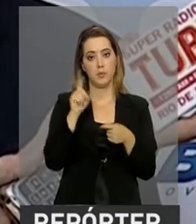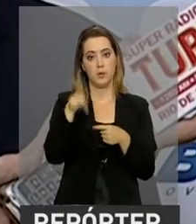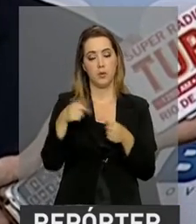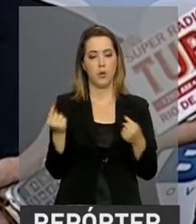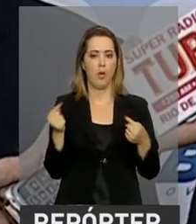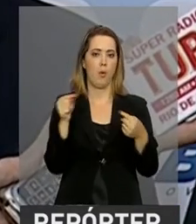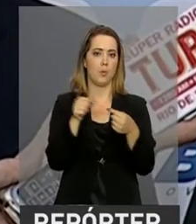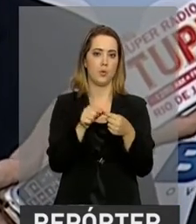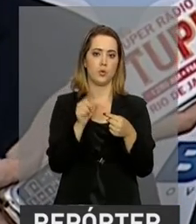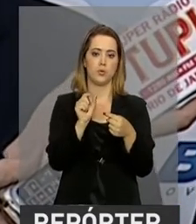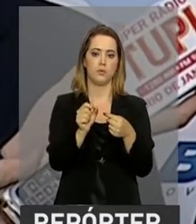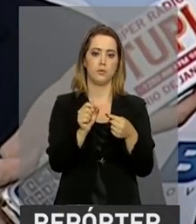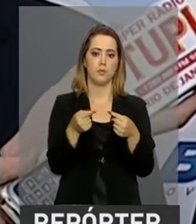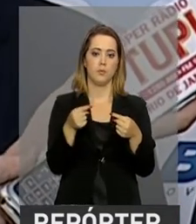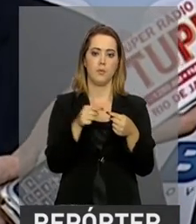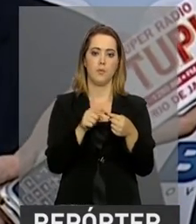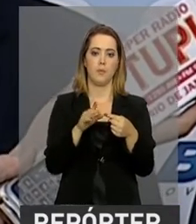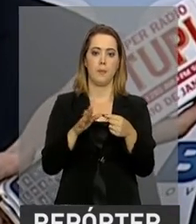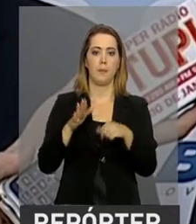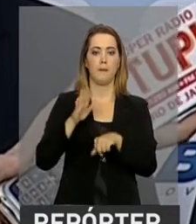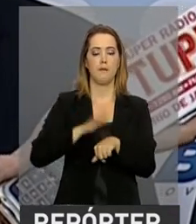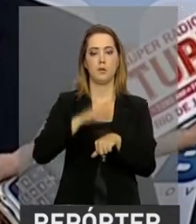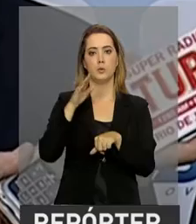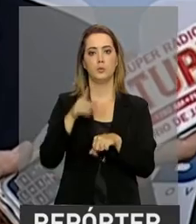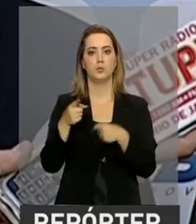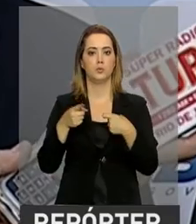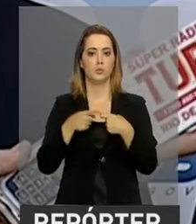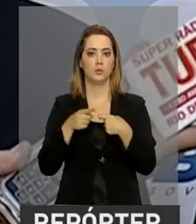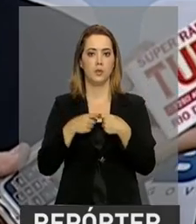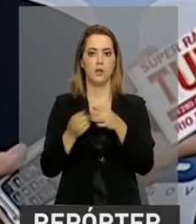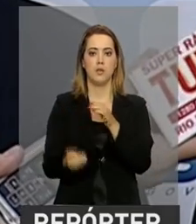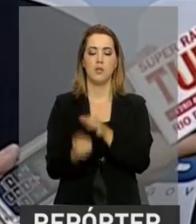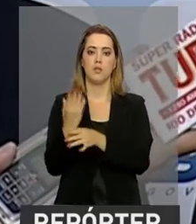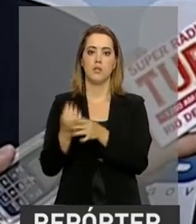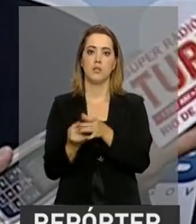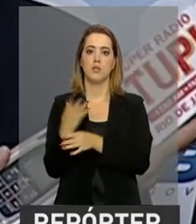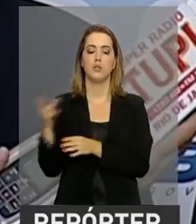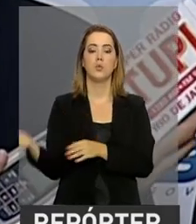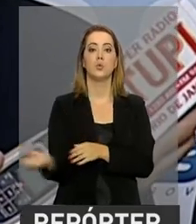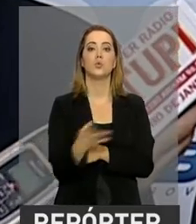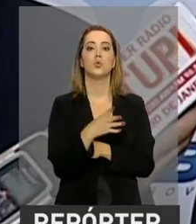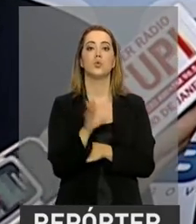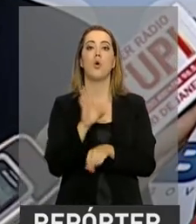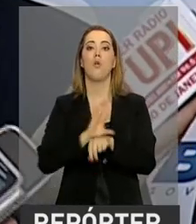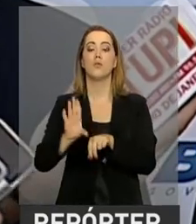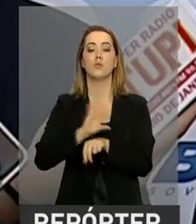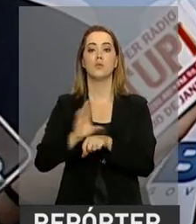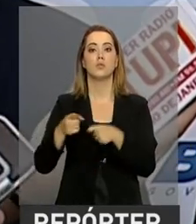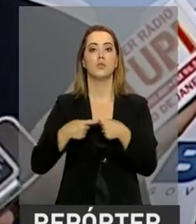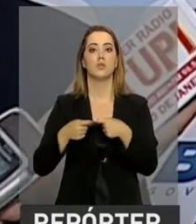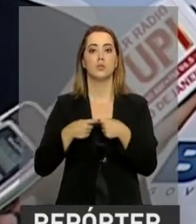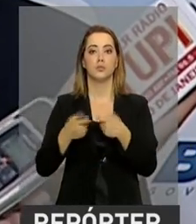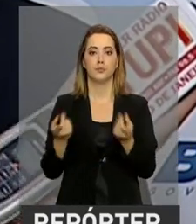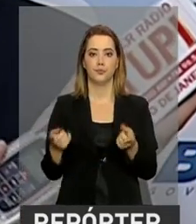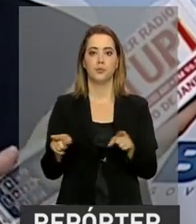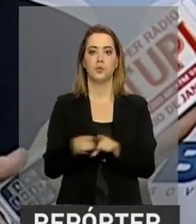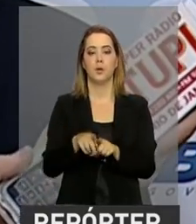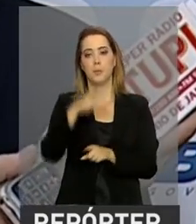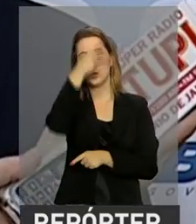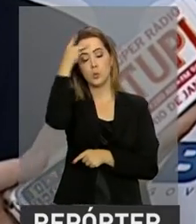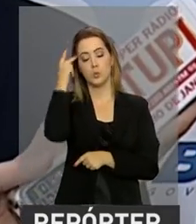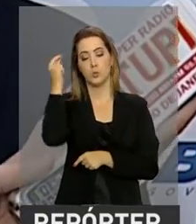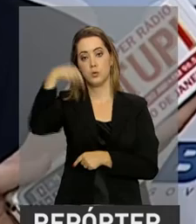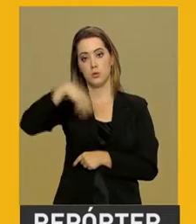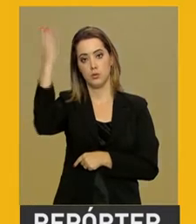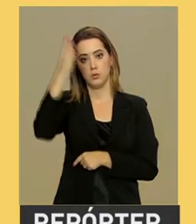o objetivo do programa mais médicos com a criação de novos cursos de medicina e ampliação da residência médica que mais brasileiros e ocupa